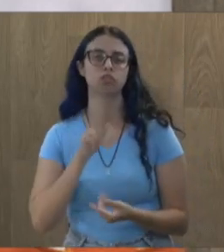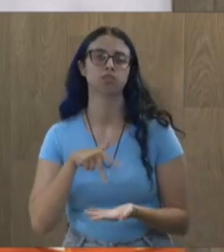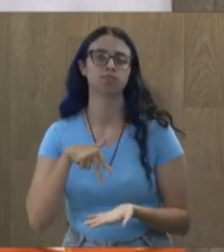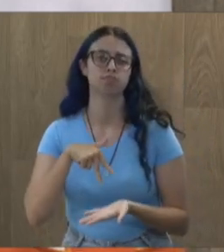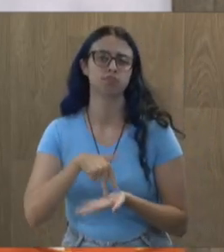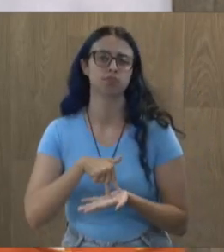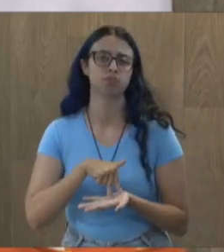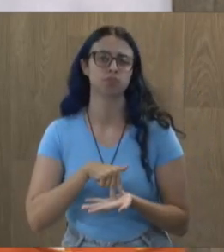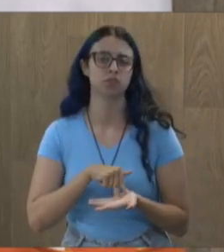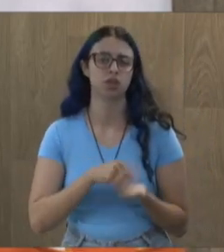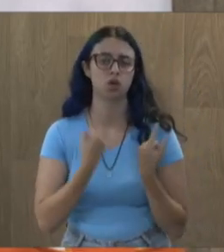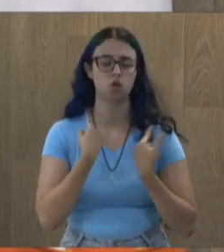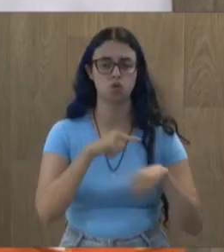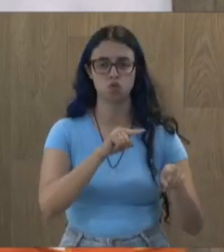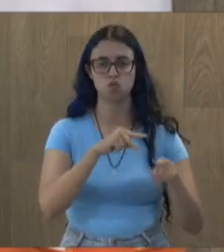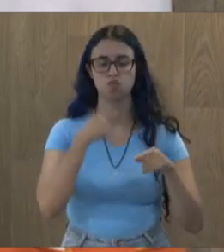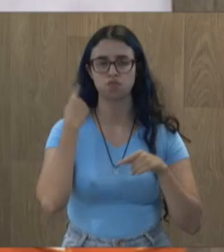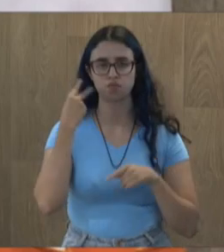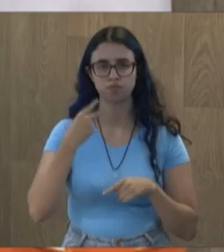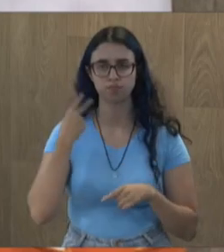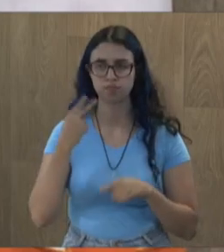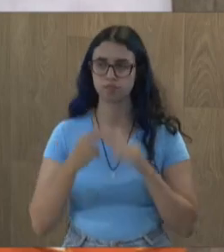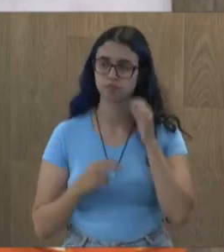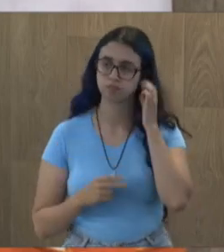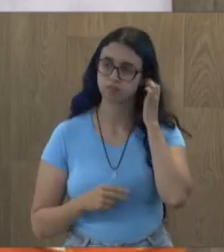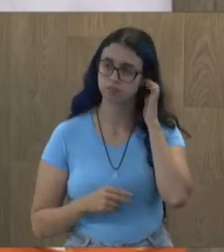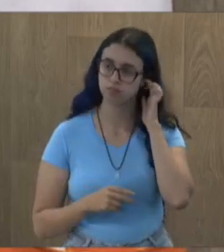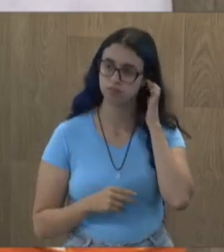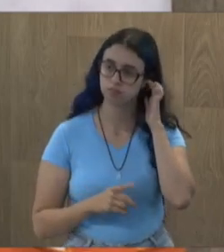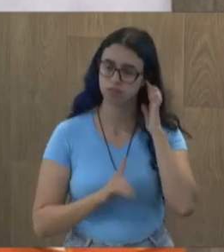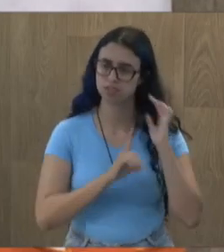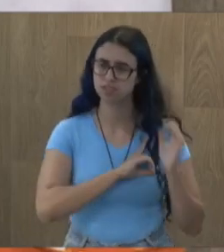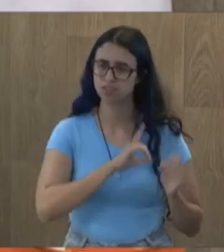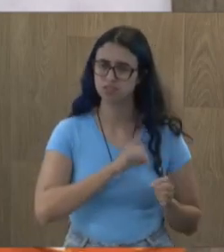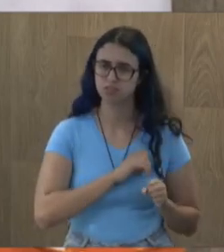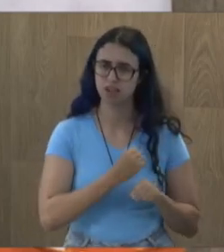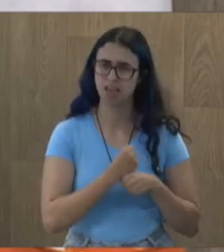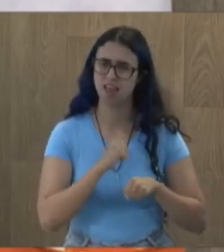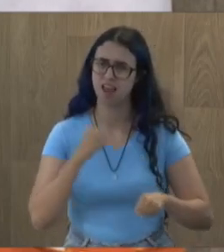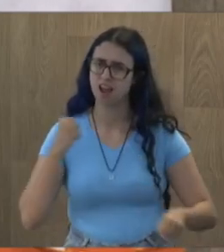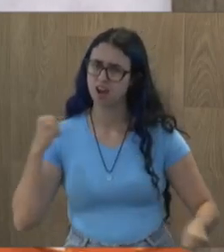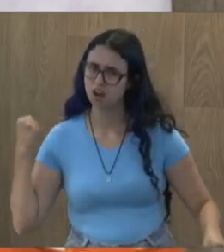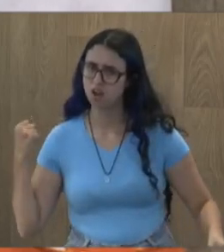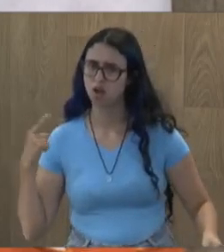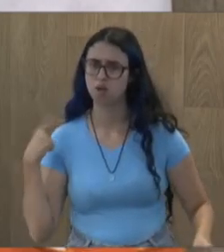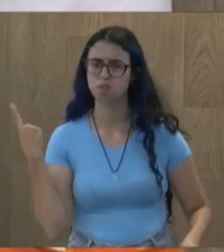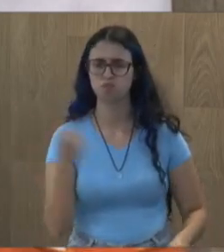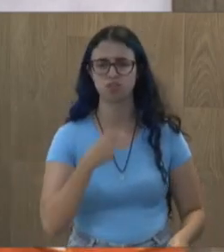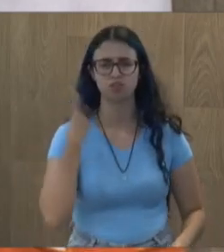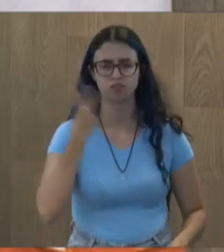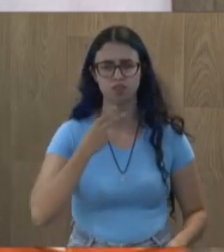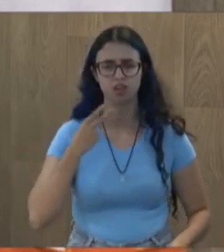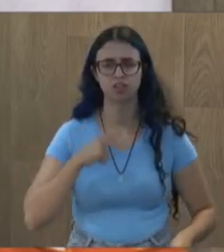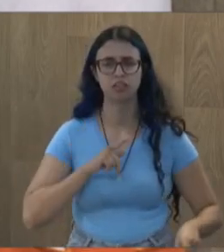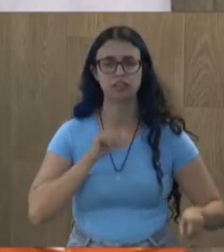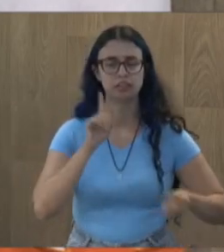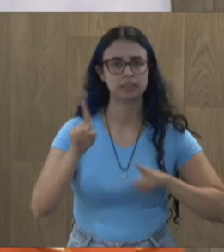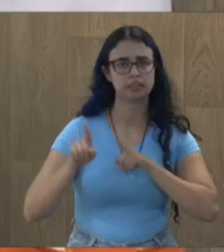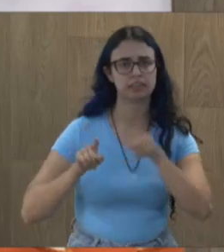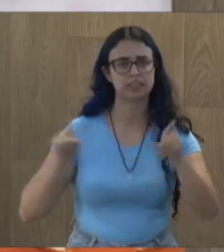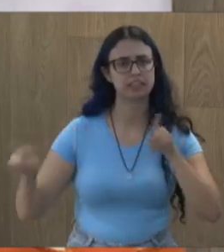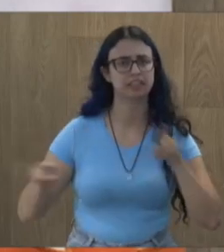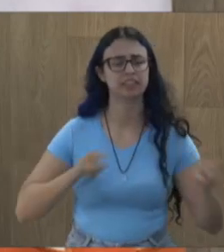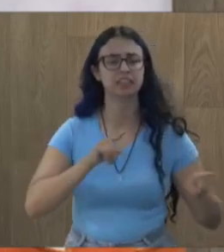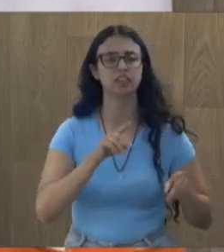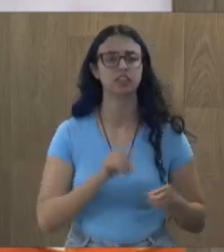porque eu respeito todos que estão nessa casa. A cidade é muito grande e todos percorrem pelos quatro cantos da cidade, solicitando as demandas. Aqui, senhor